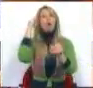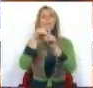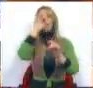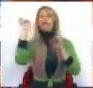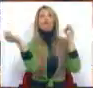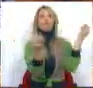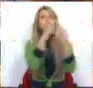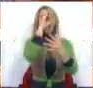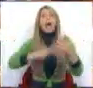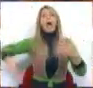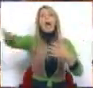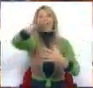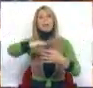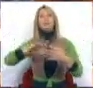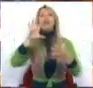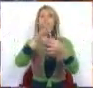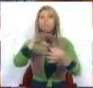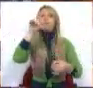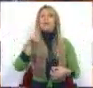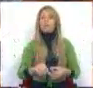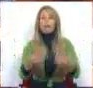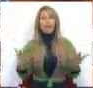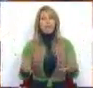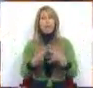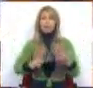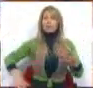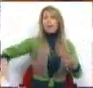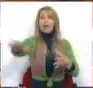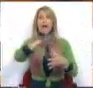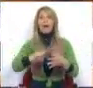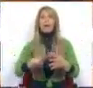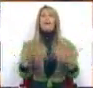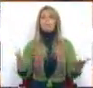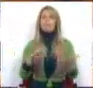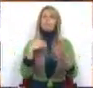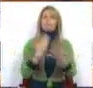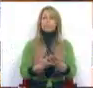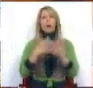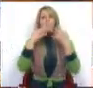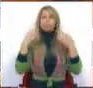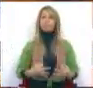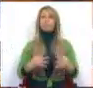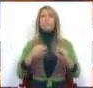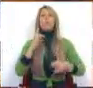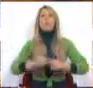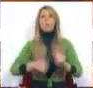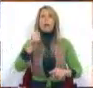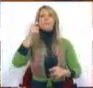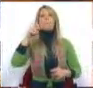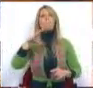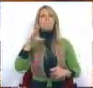ambientais. E, portanto, é esta abrangência que legitima aquilo que é o Banco de Terras em